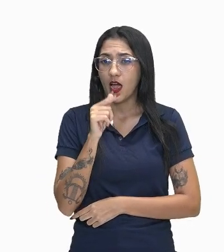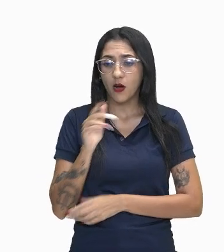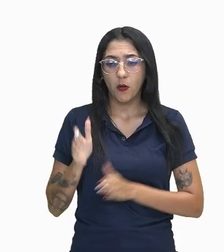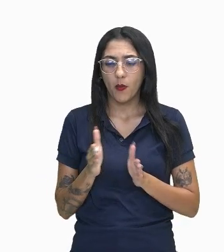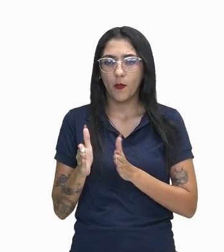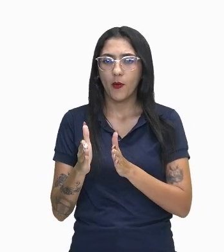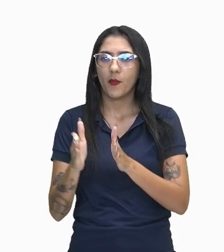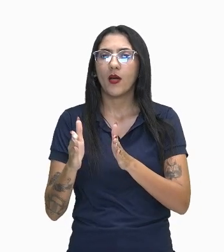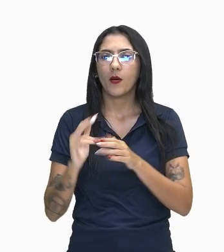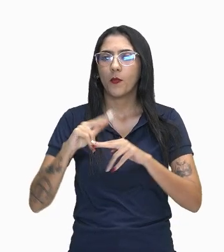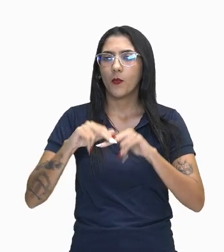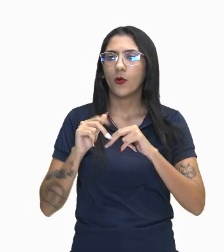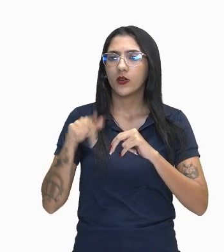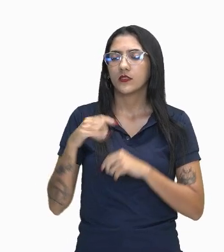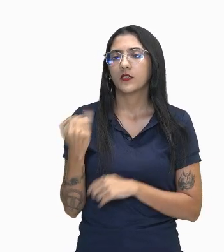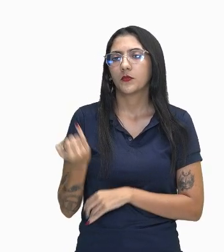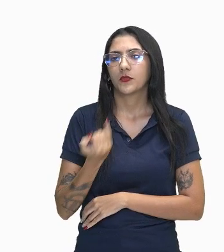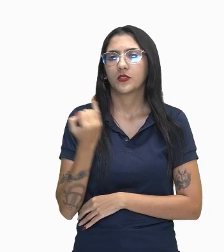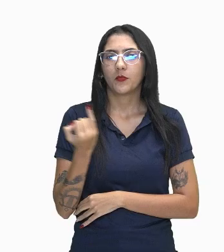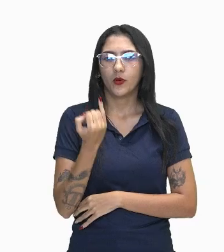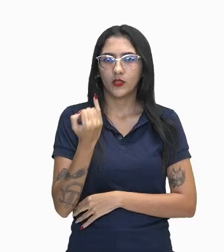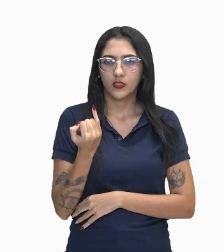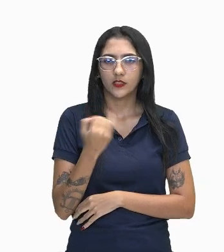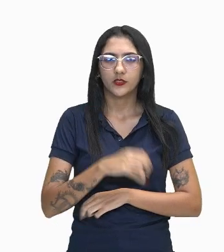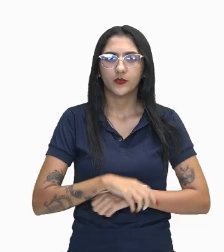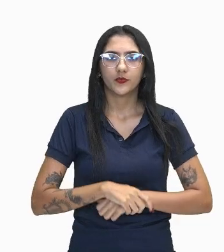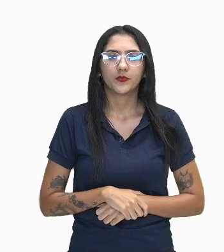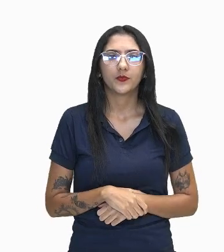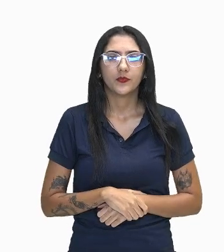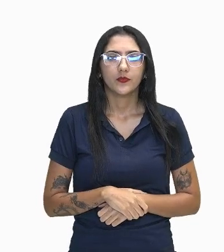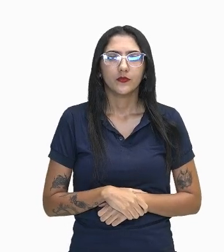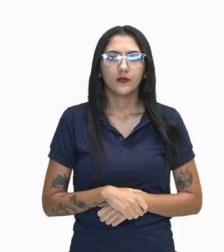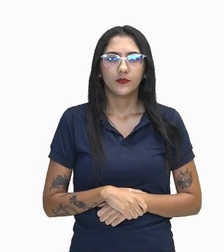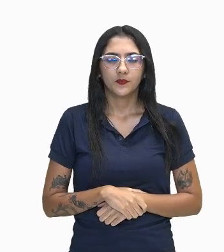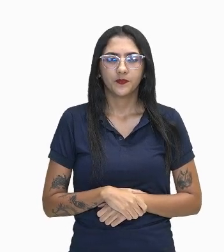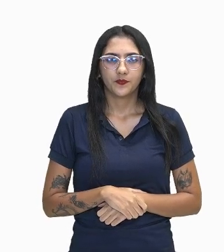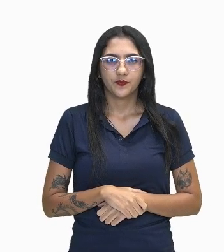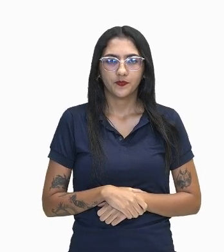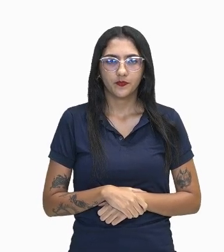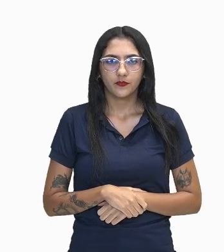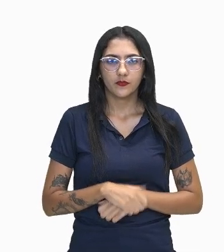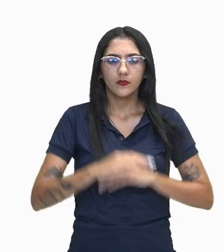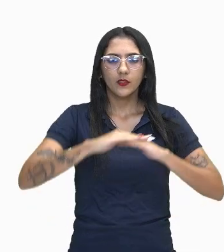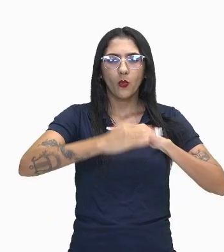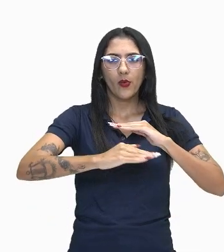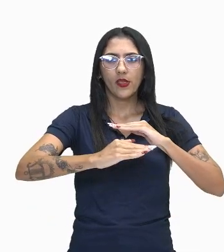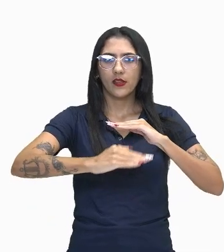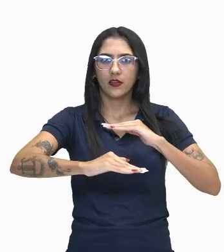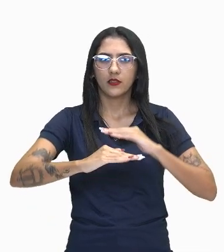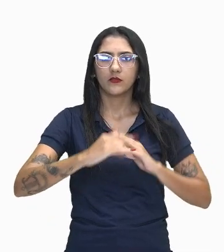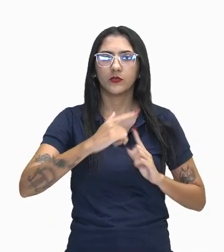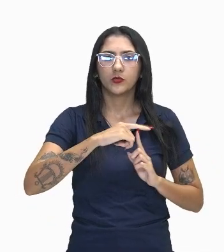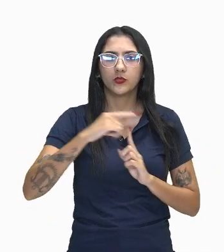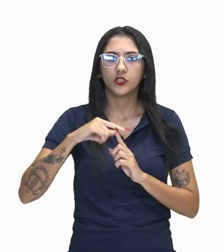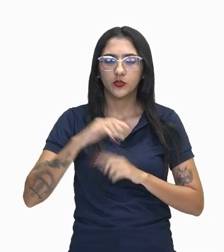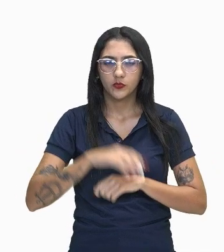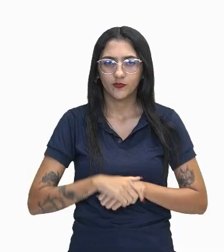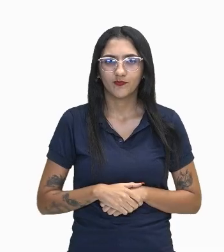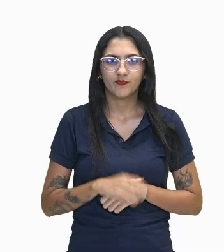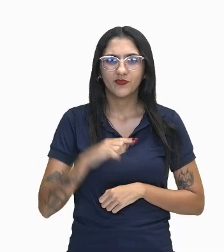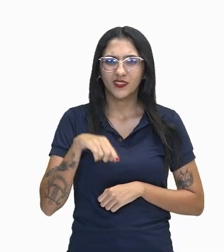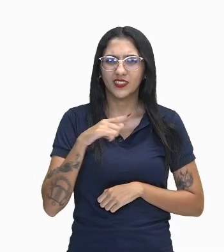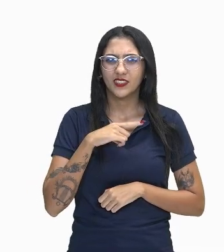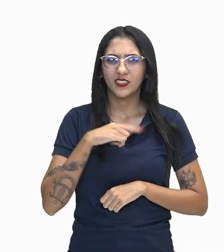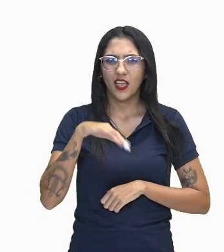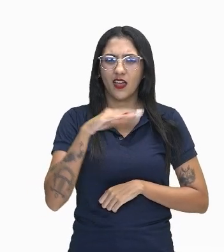sendo muito importante para essa região com o domínio da caatinga. Já o relevo vai ter aí a presença das depressões